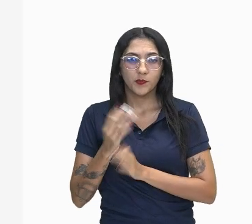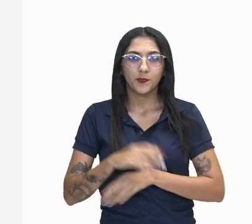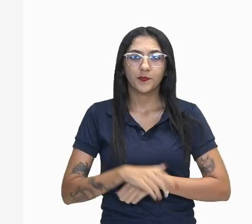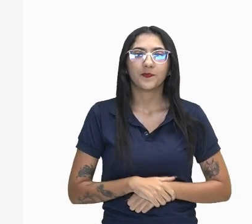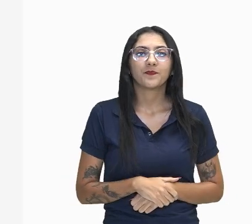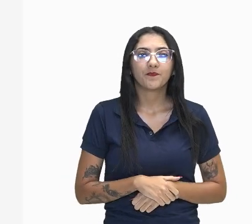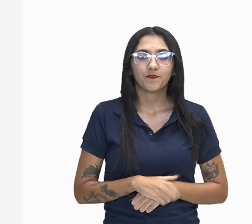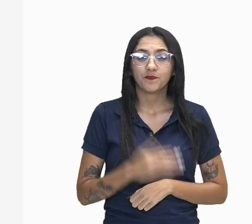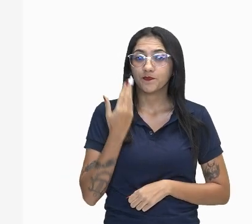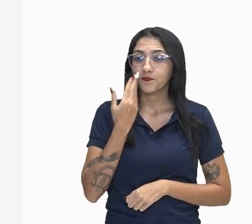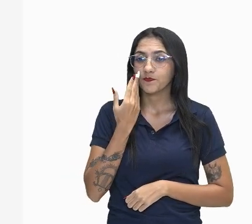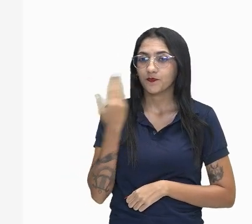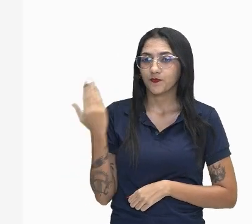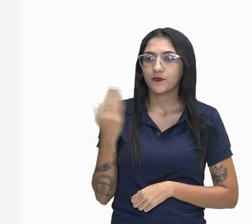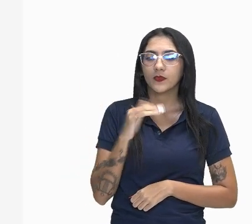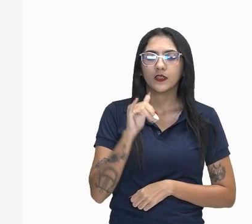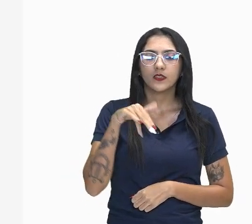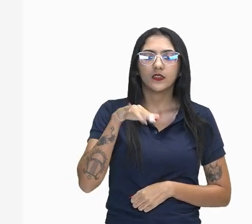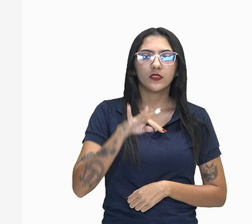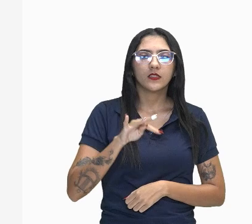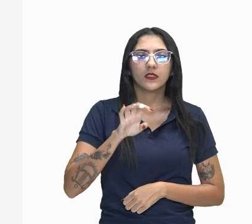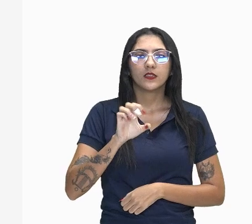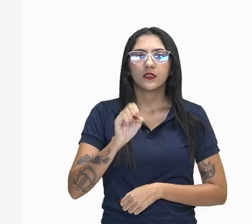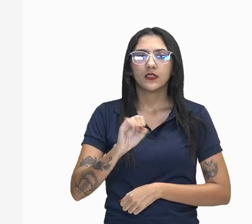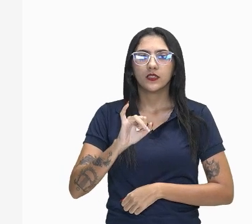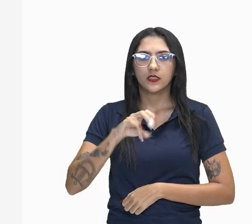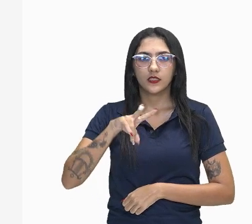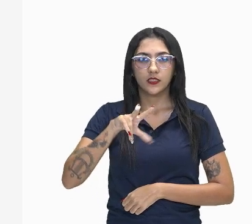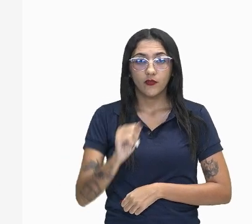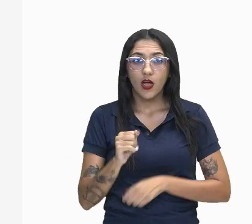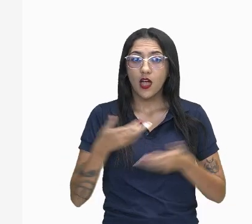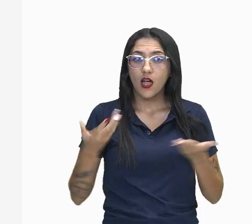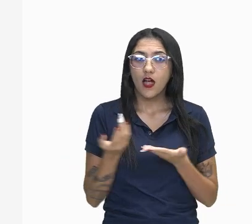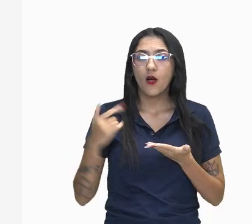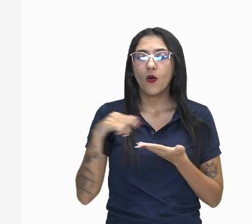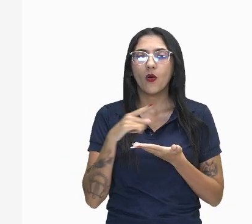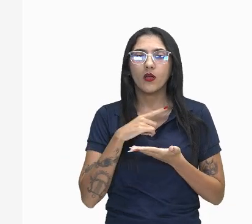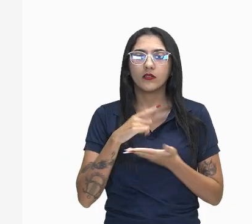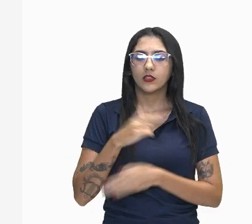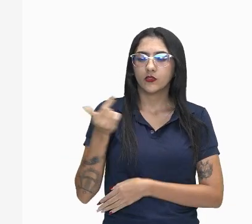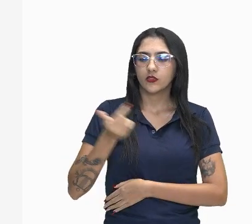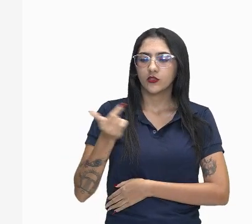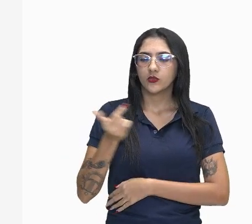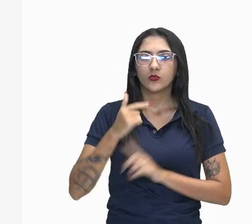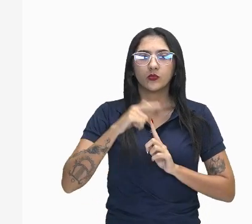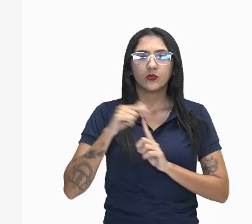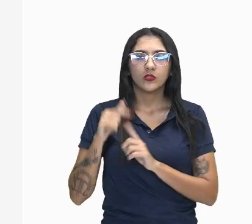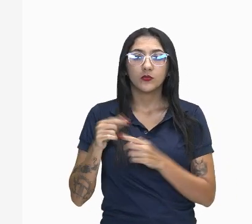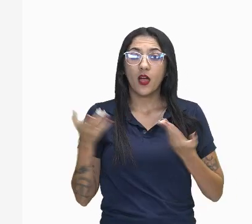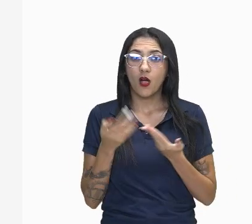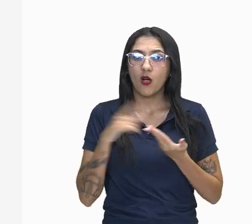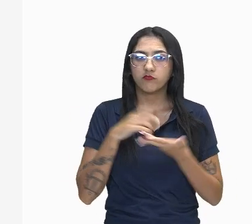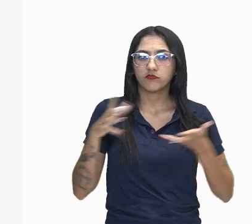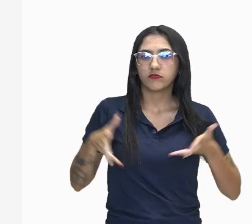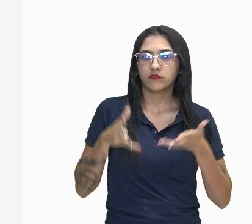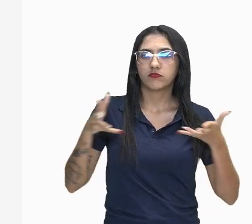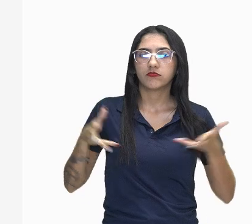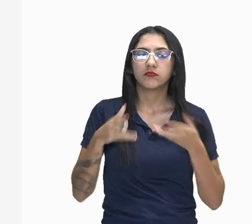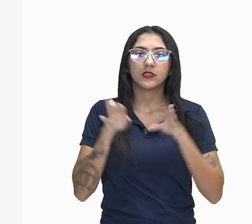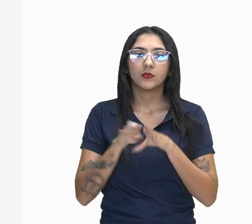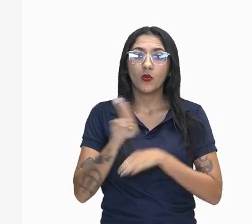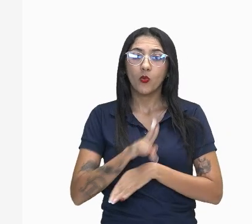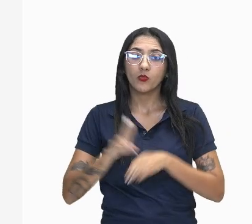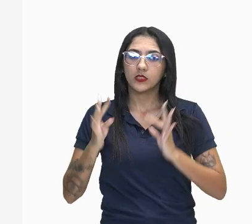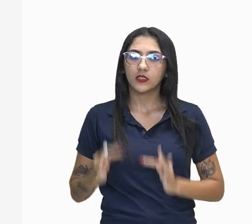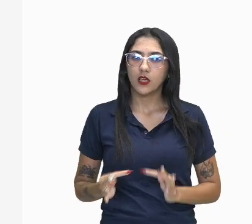tá? A produção intensiva, gente, vai se referir ao quê? À intensificação e mecanização